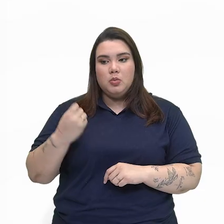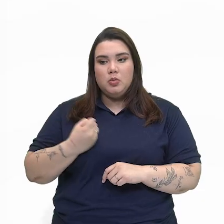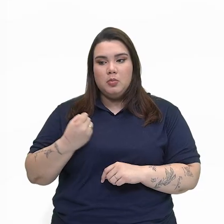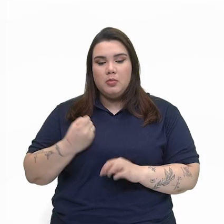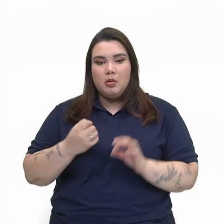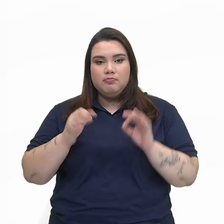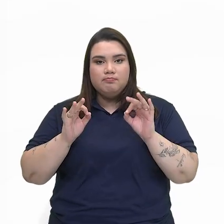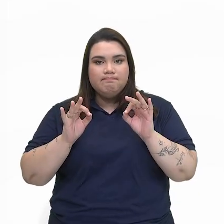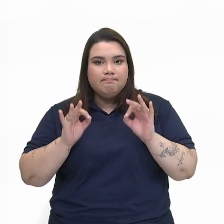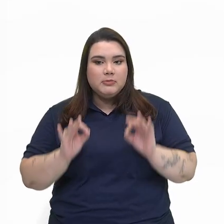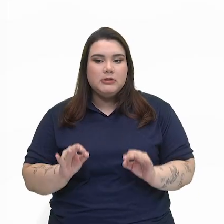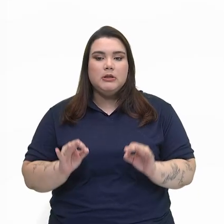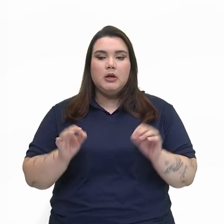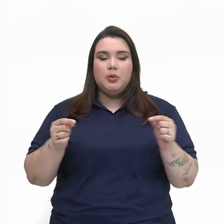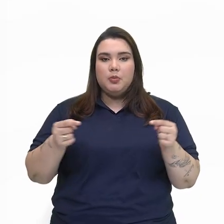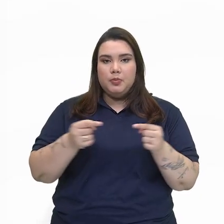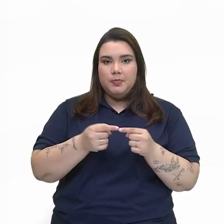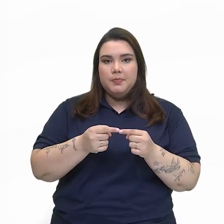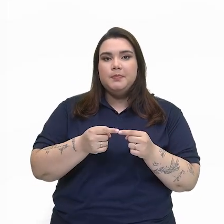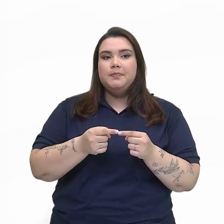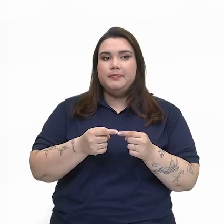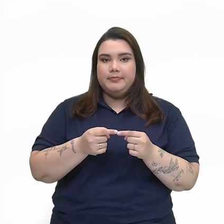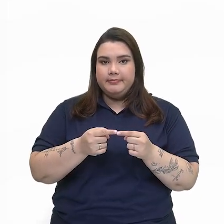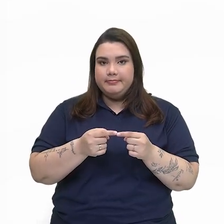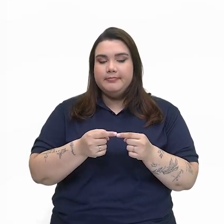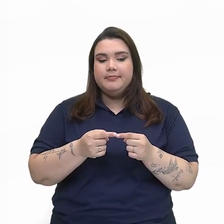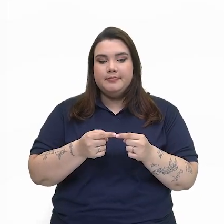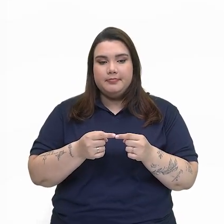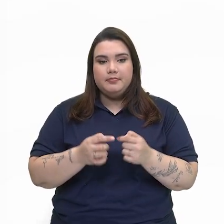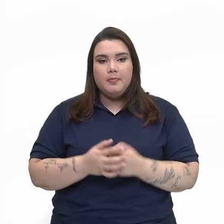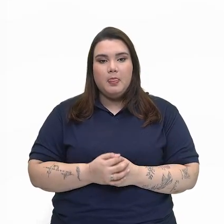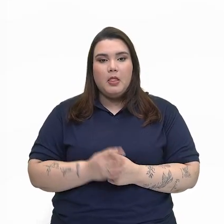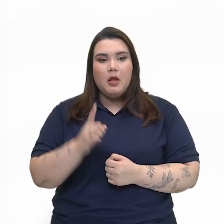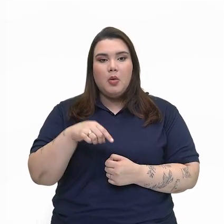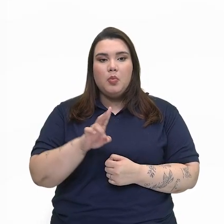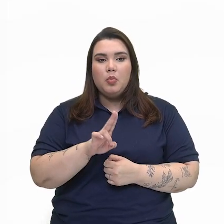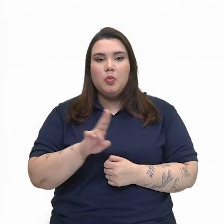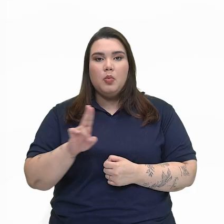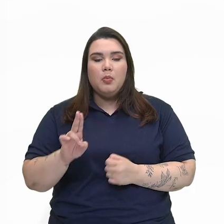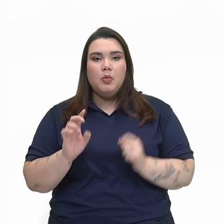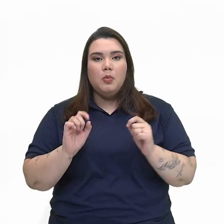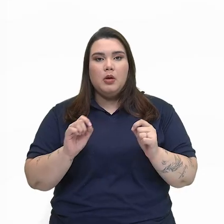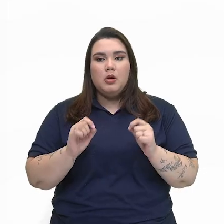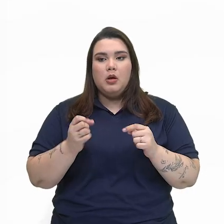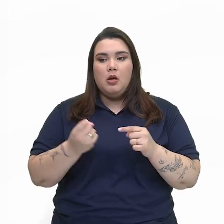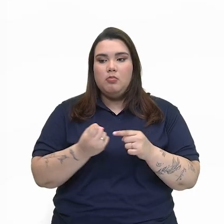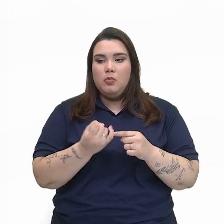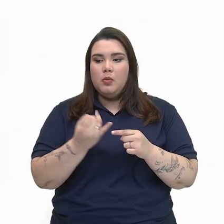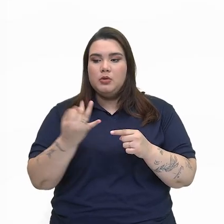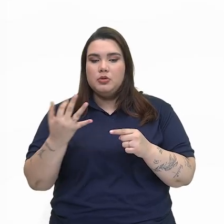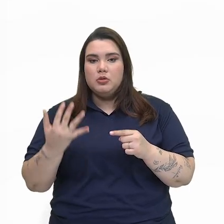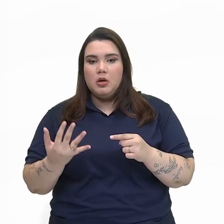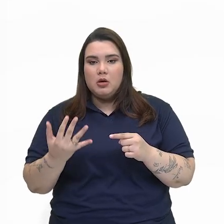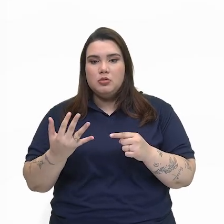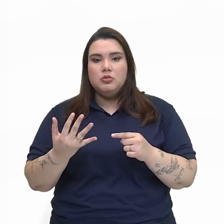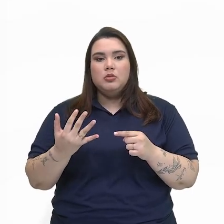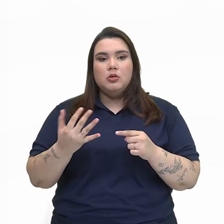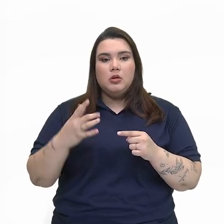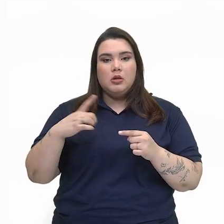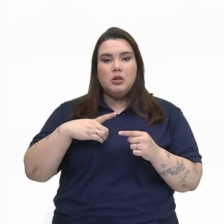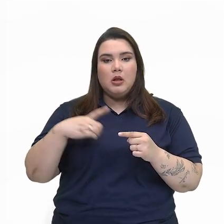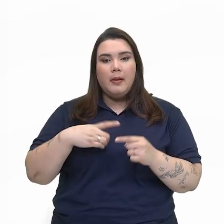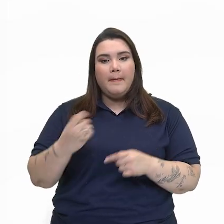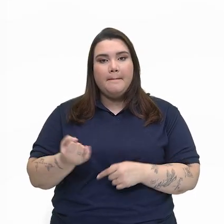realmente significam algo para essa medida. São os algarismos significativos. Eles são algarismos que